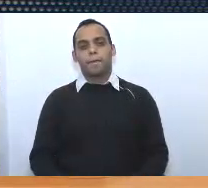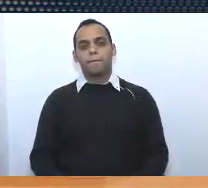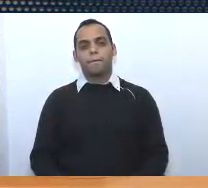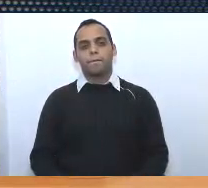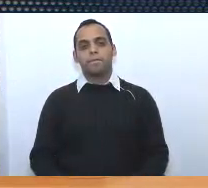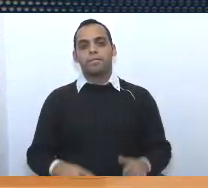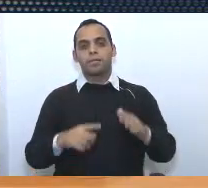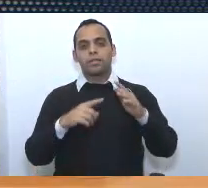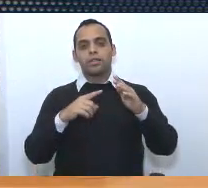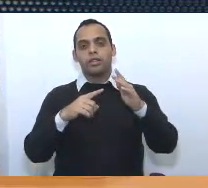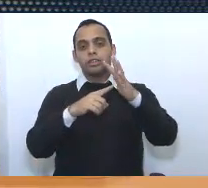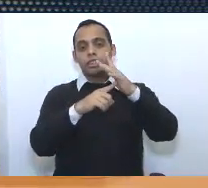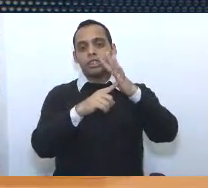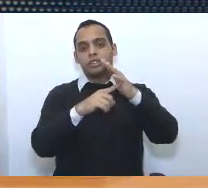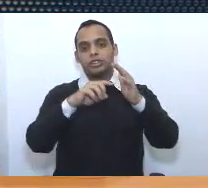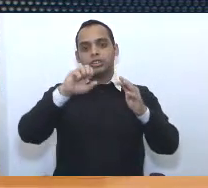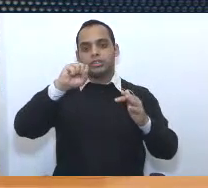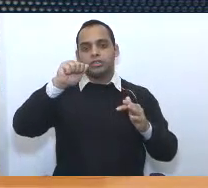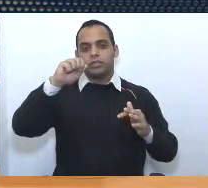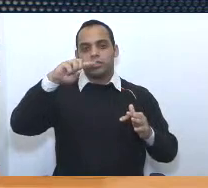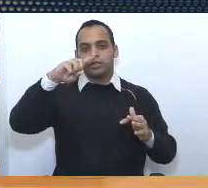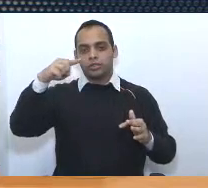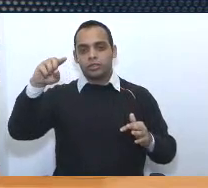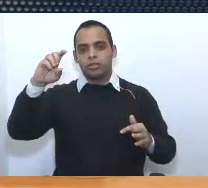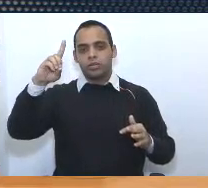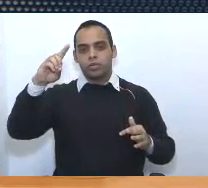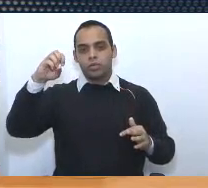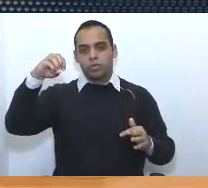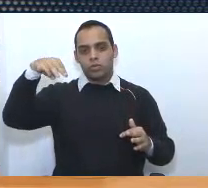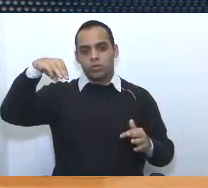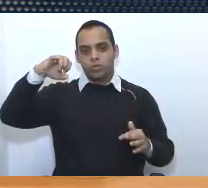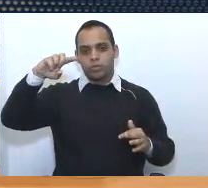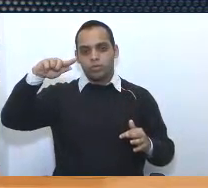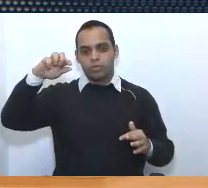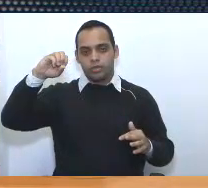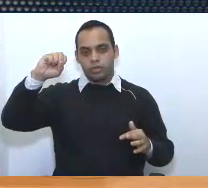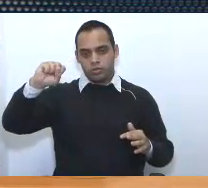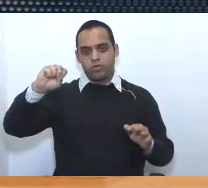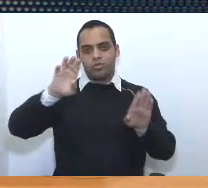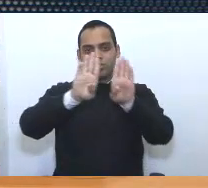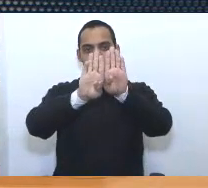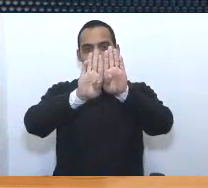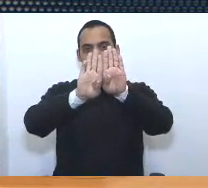Jardim São Domingos é com relação aos muros, não é isso?